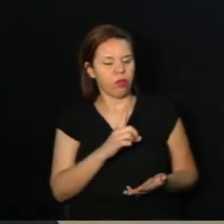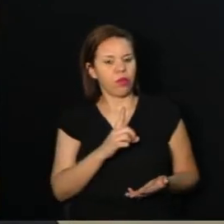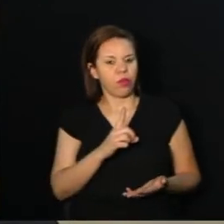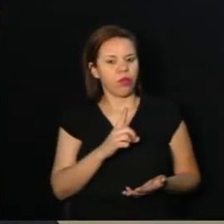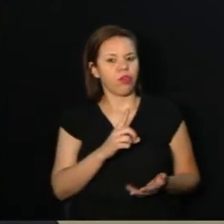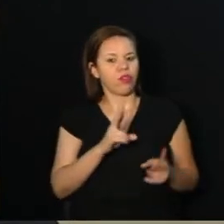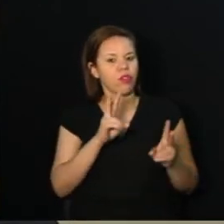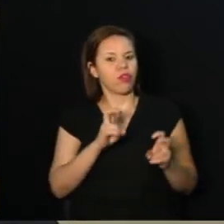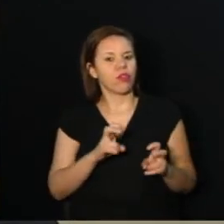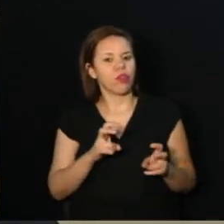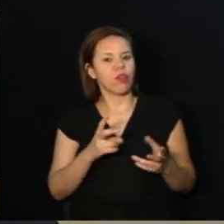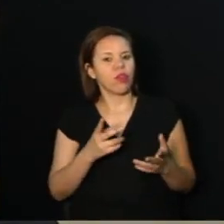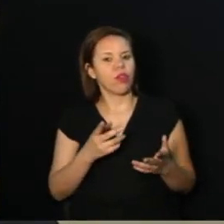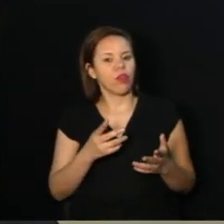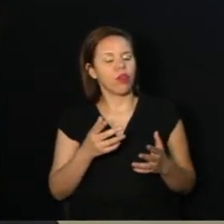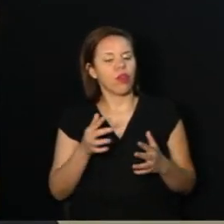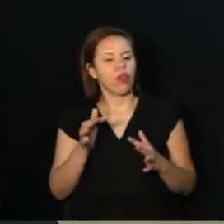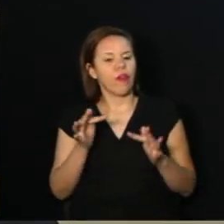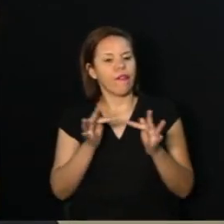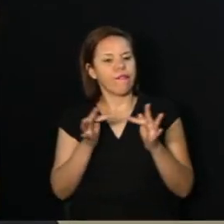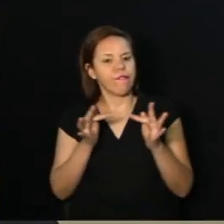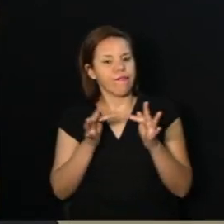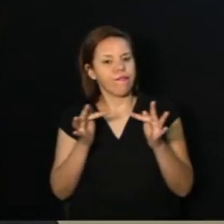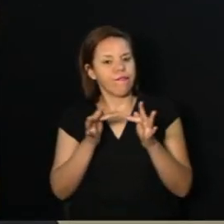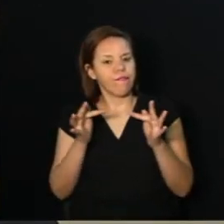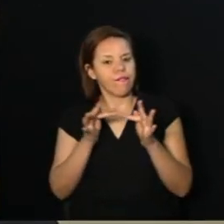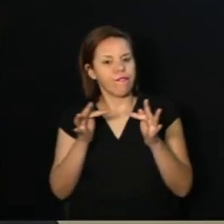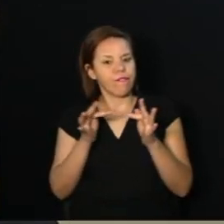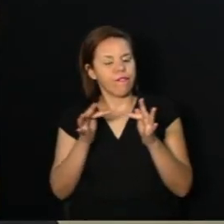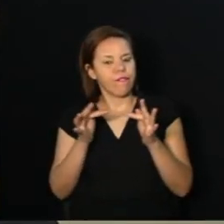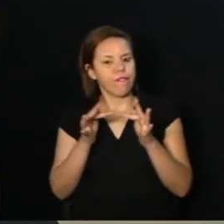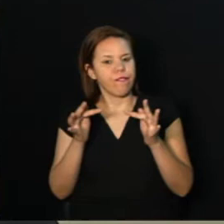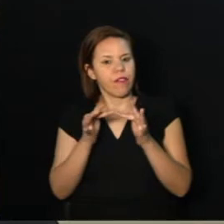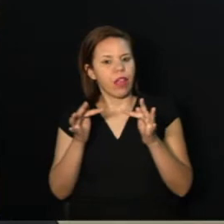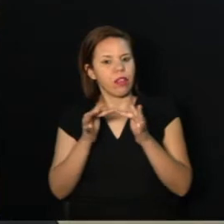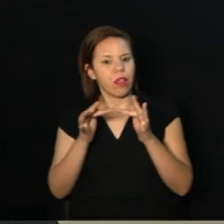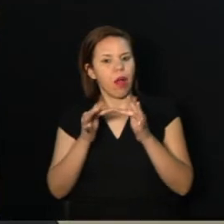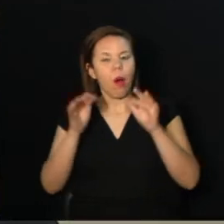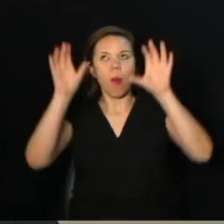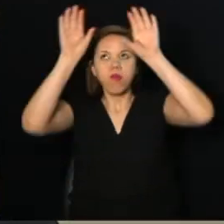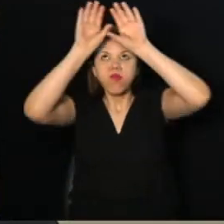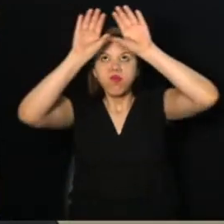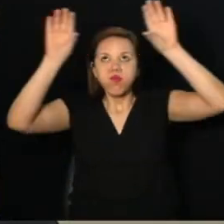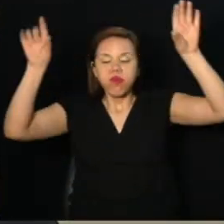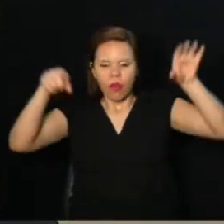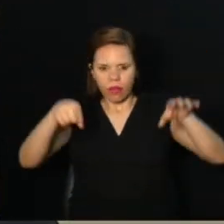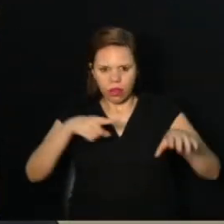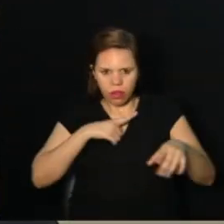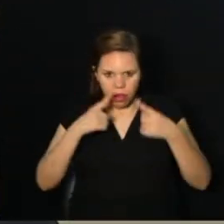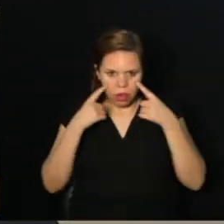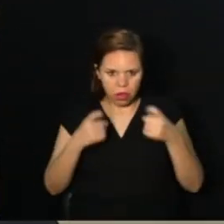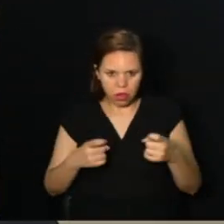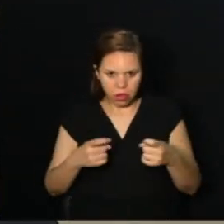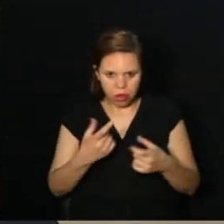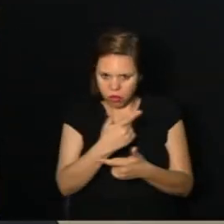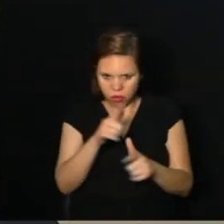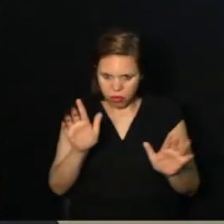sobre física nuclear, você teria interesse? Não.